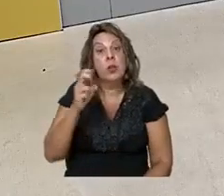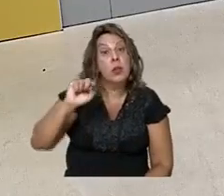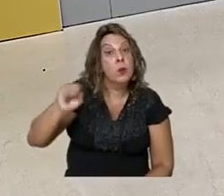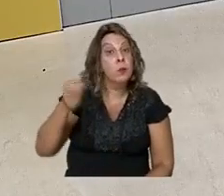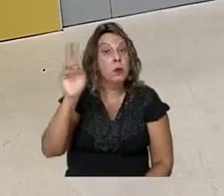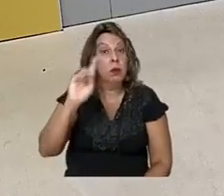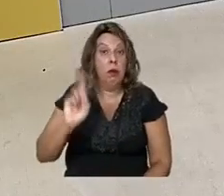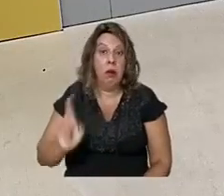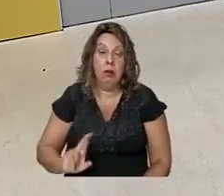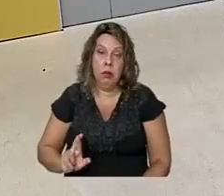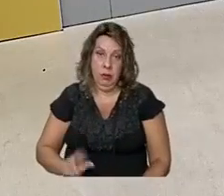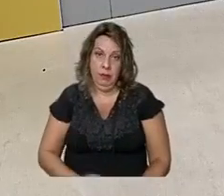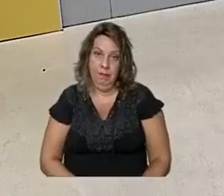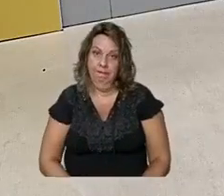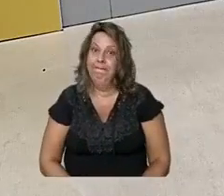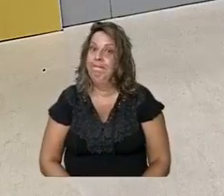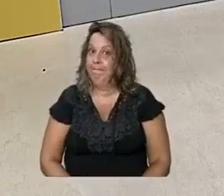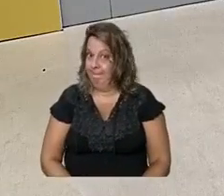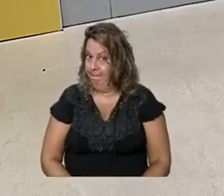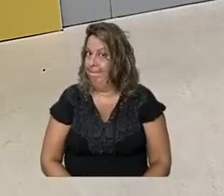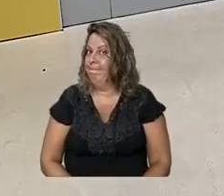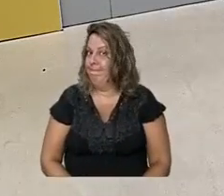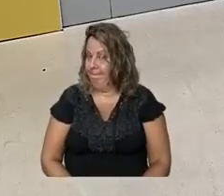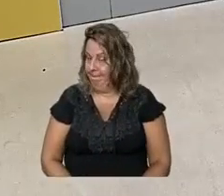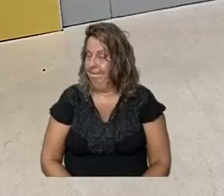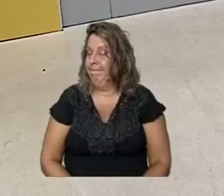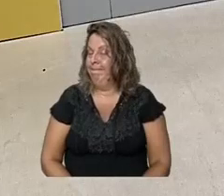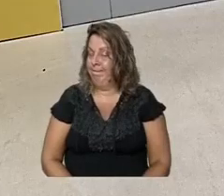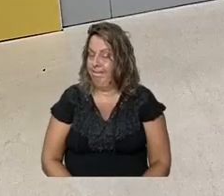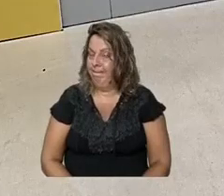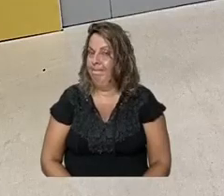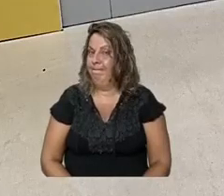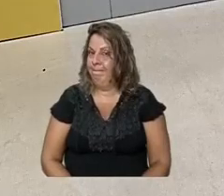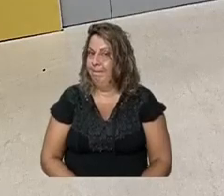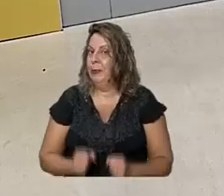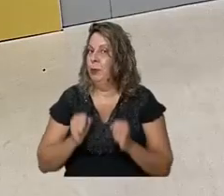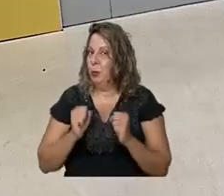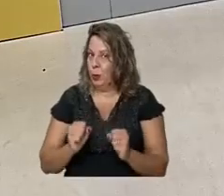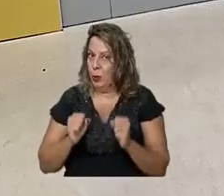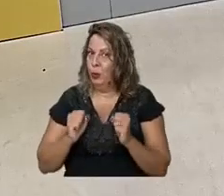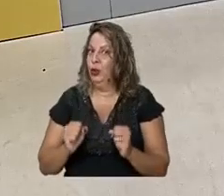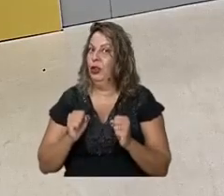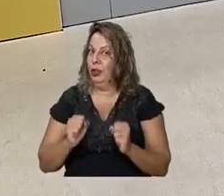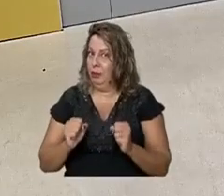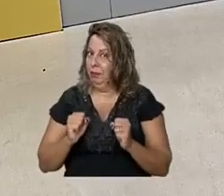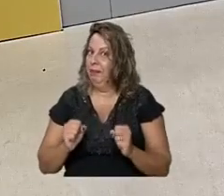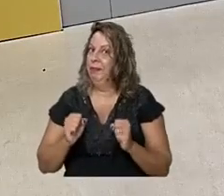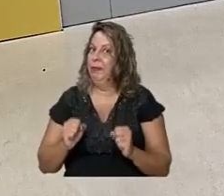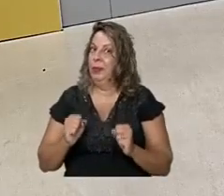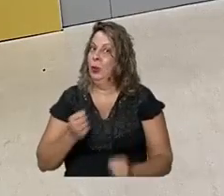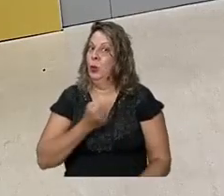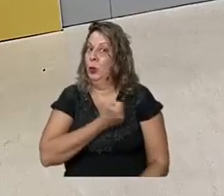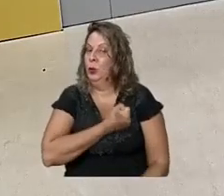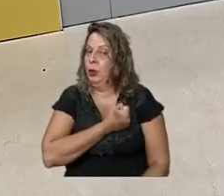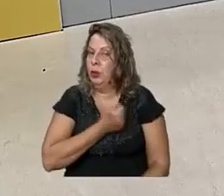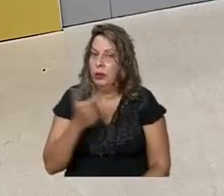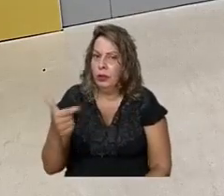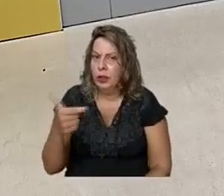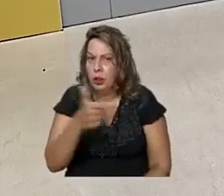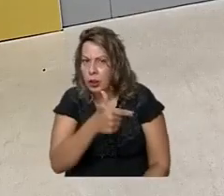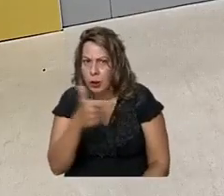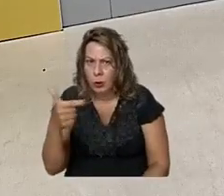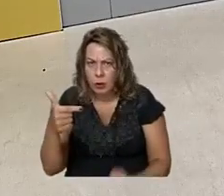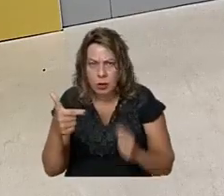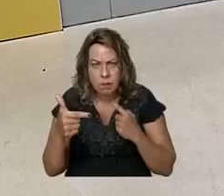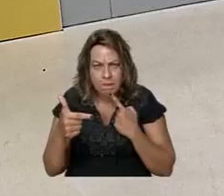bolinha. Ai, ai, ai. Pode ser a qualquer momento. Pode ser com 22, inclusive.